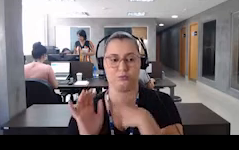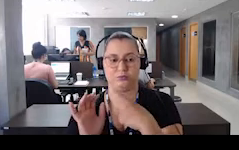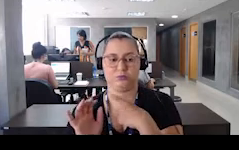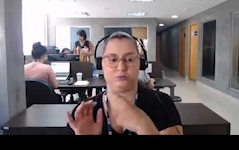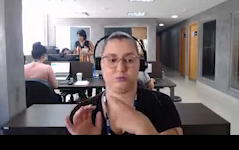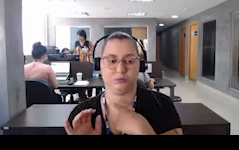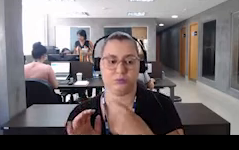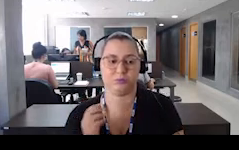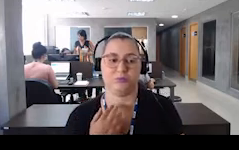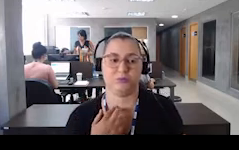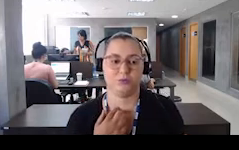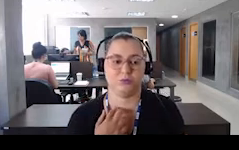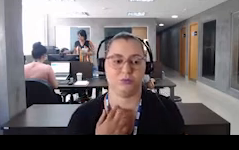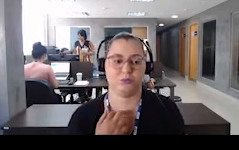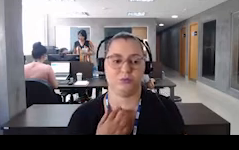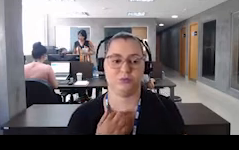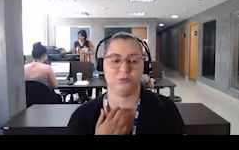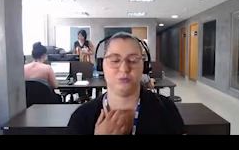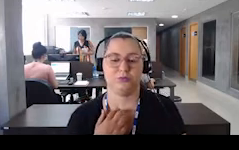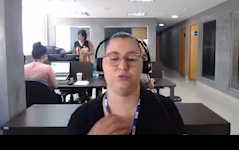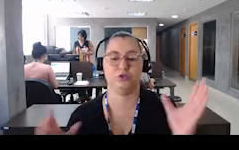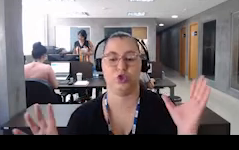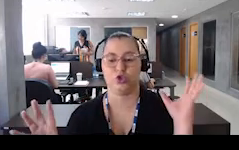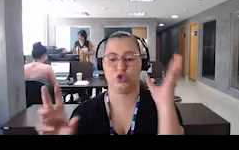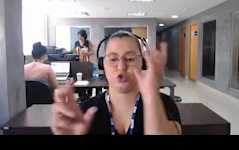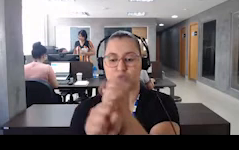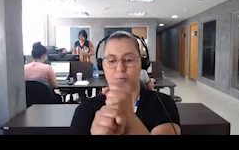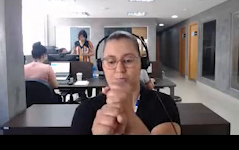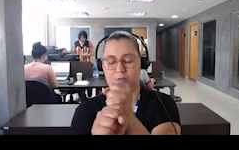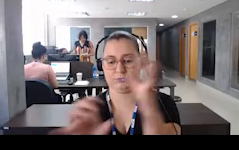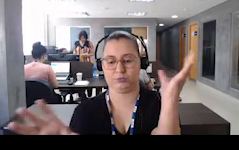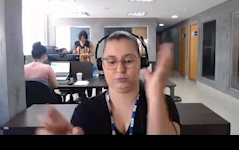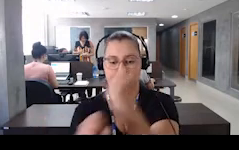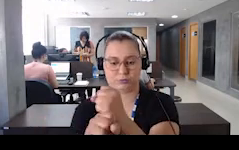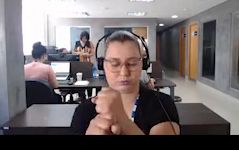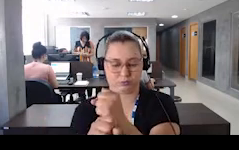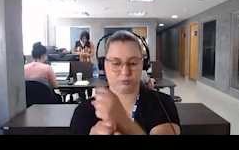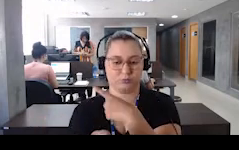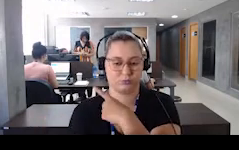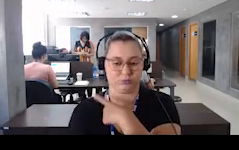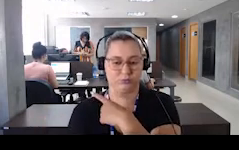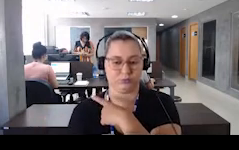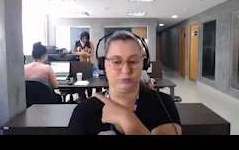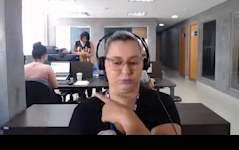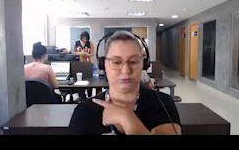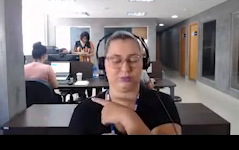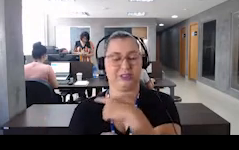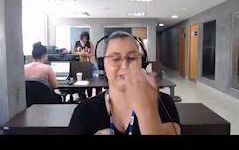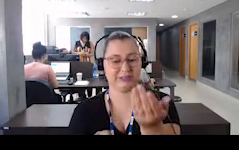resistência equivalente. Basta a gente fazer o quê? Somar as resistências, né? E isso para o quê? Para o circuito